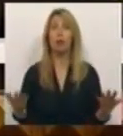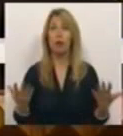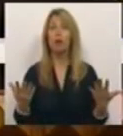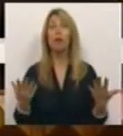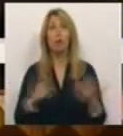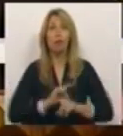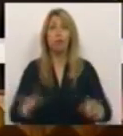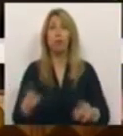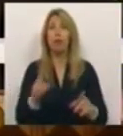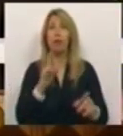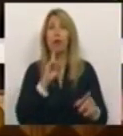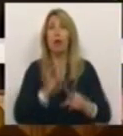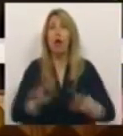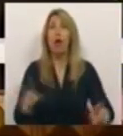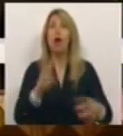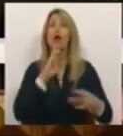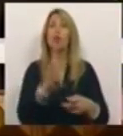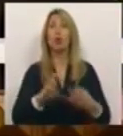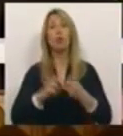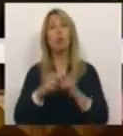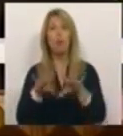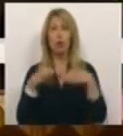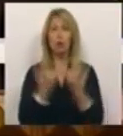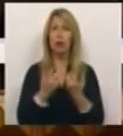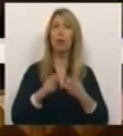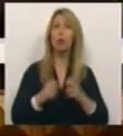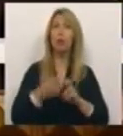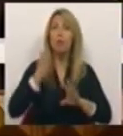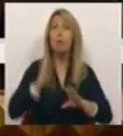a problemas sociais. E é um problema que exige uma solução política,